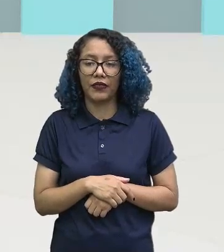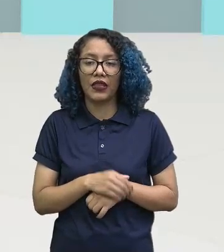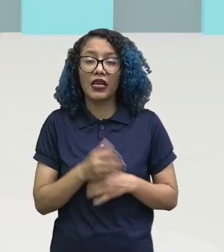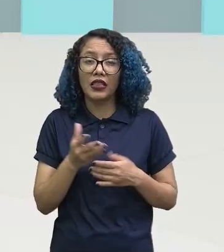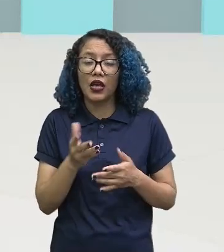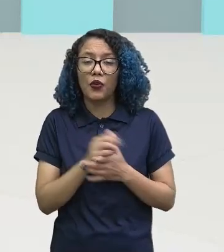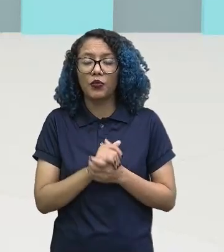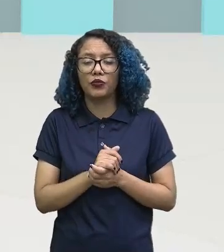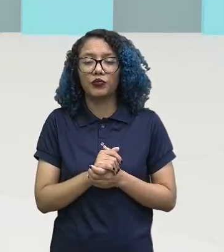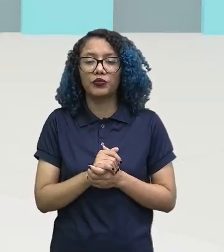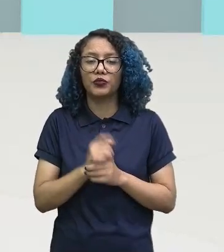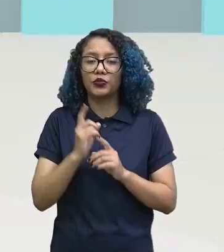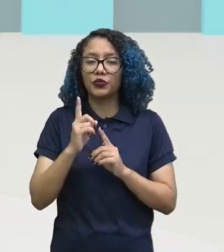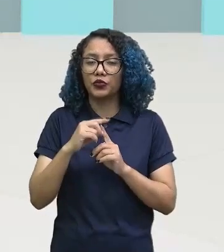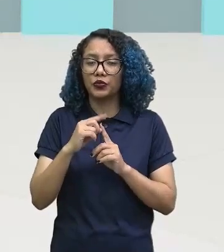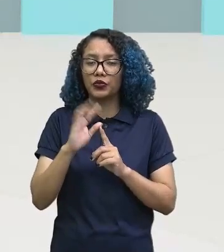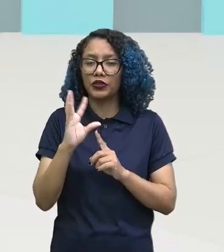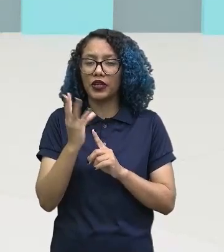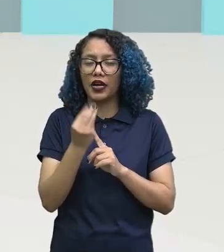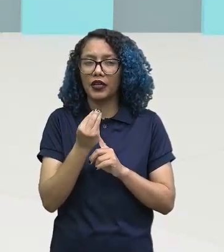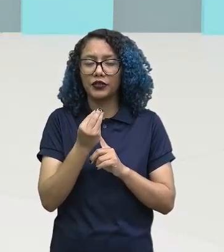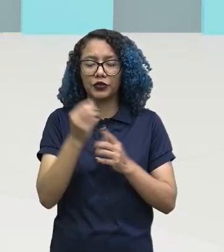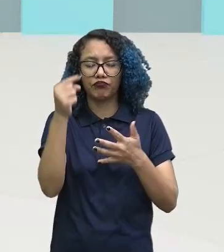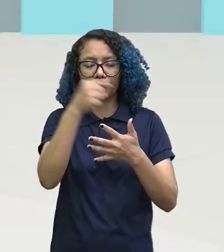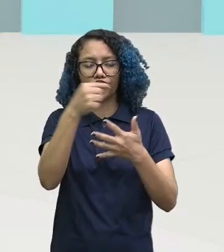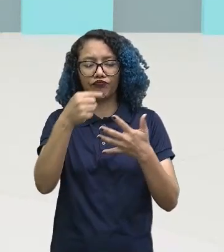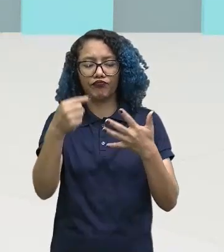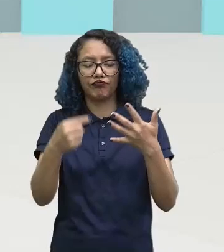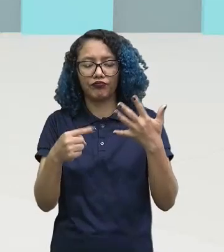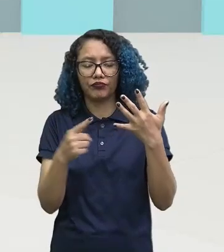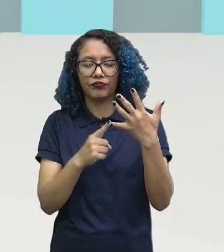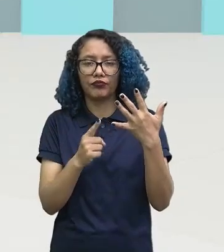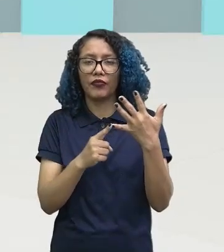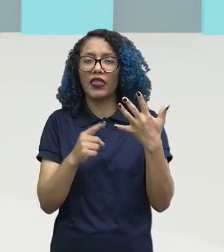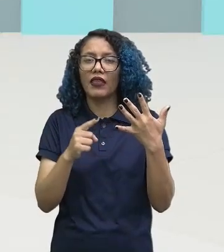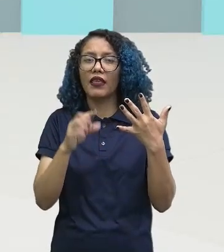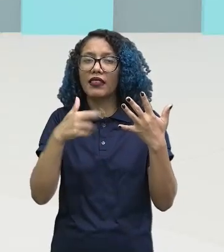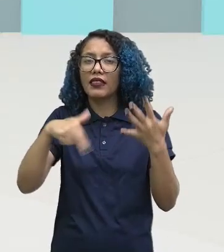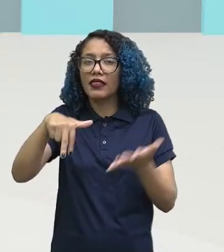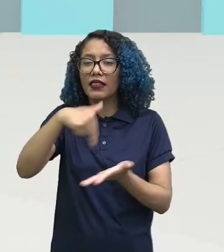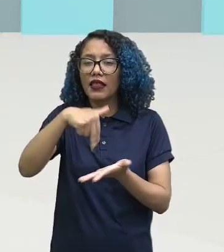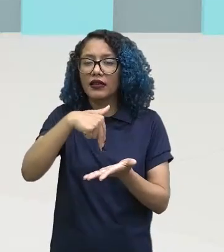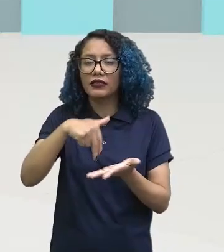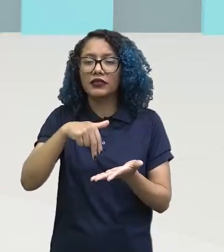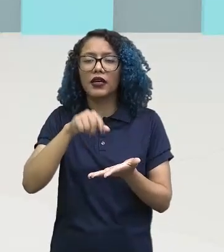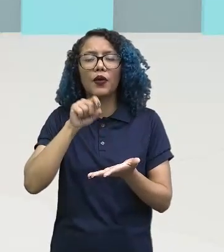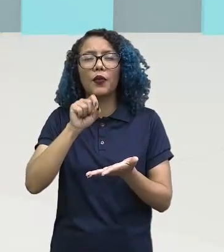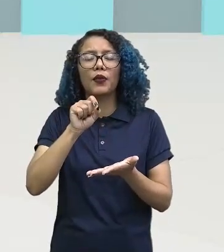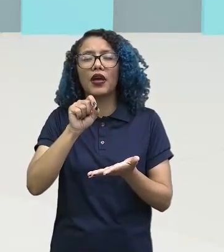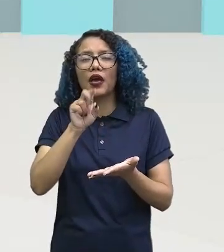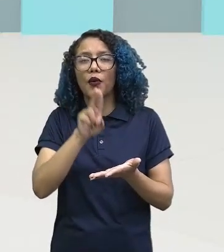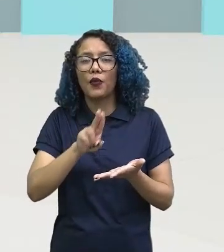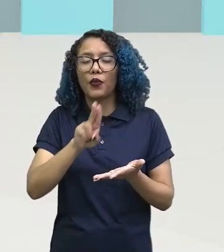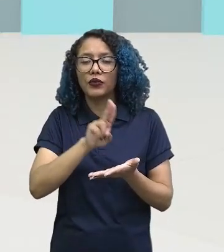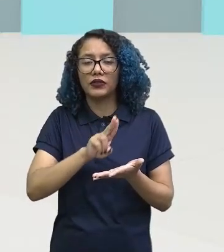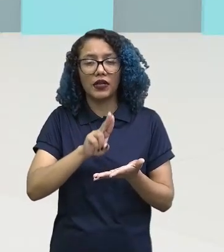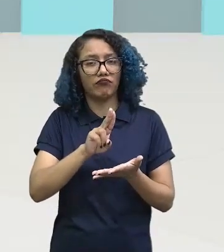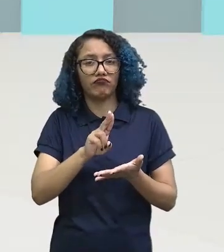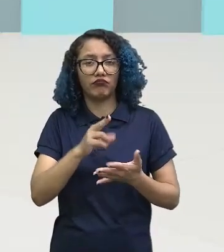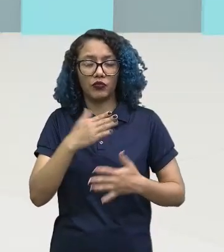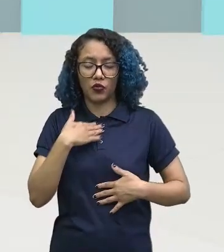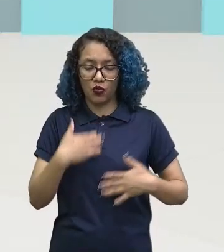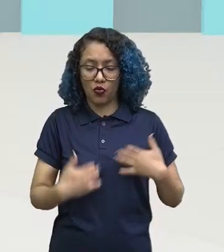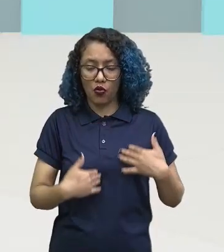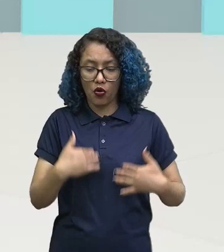gêneros artísticos, a dança é uma expressão artística que usa o corpo como instrumento. Assim